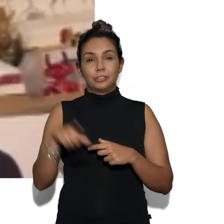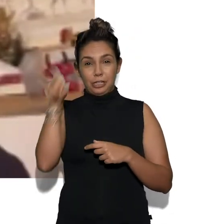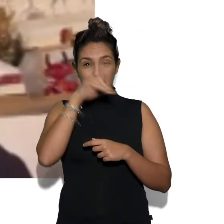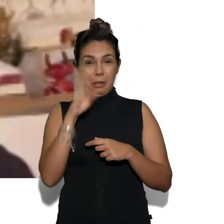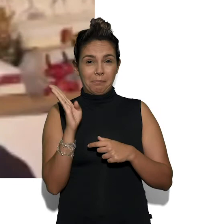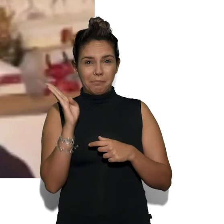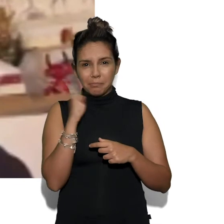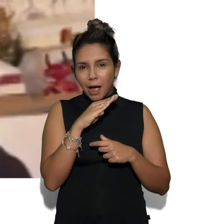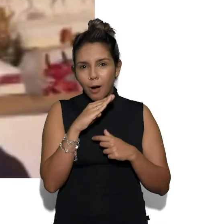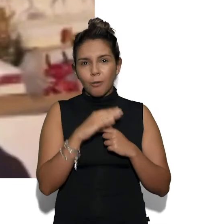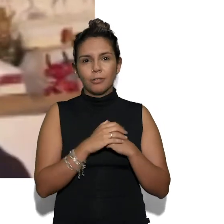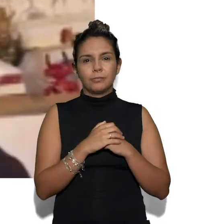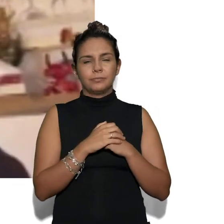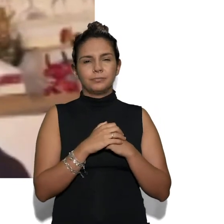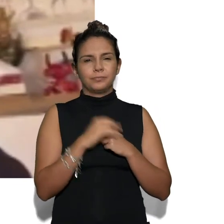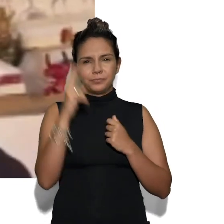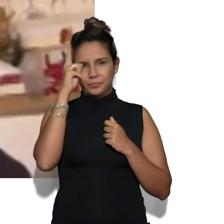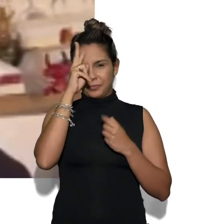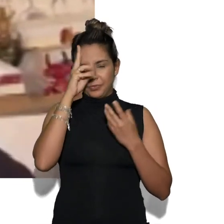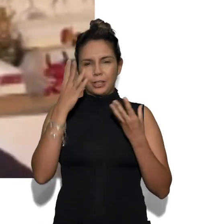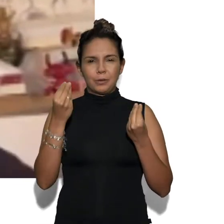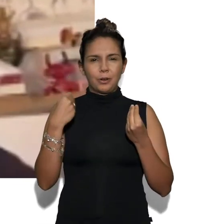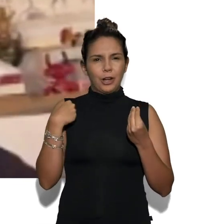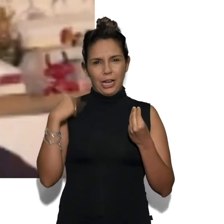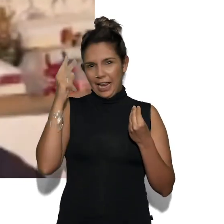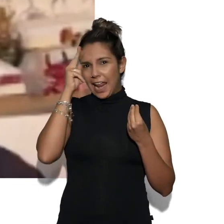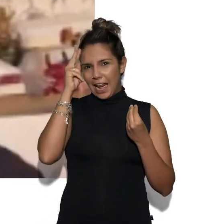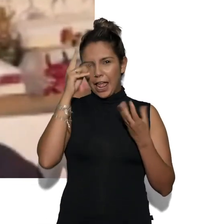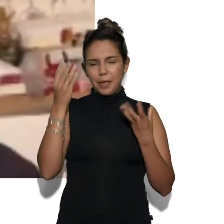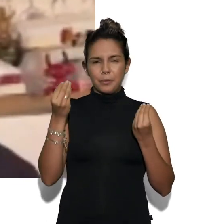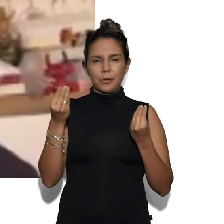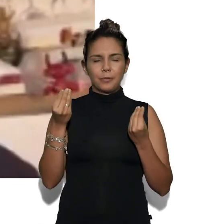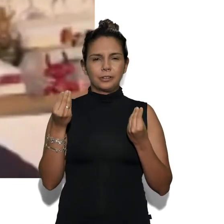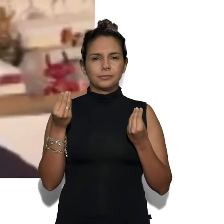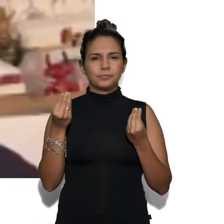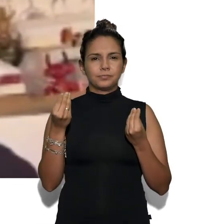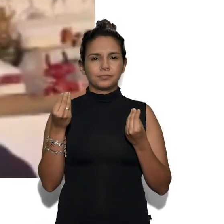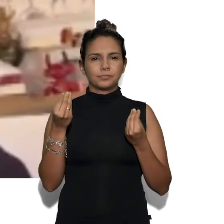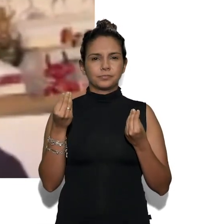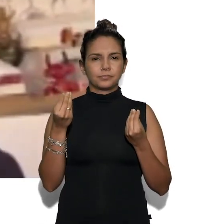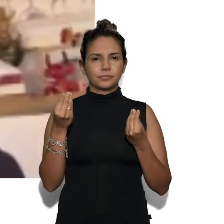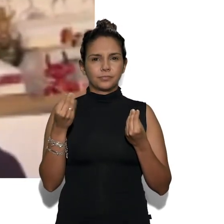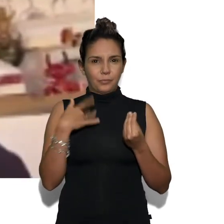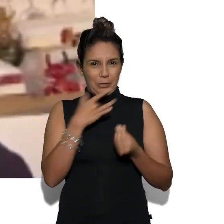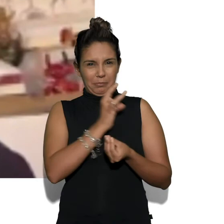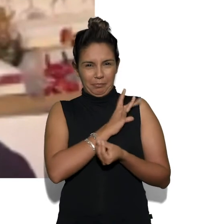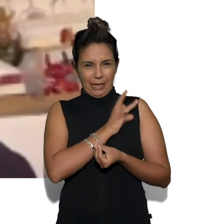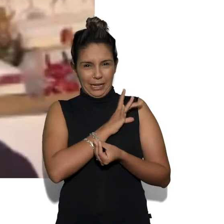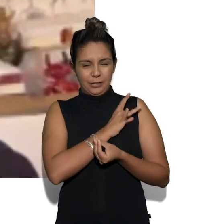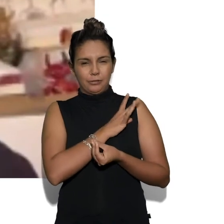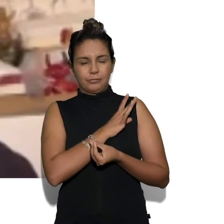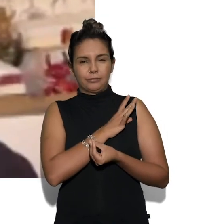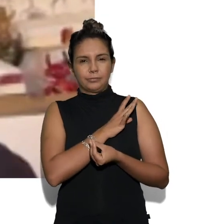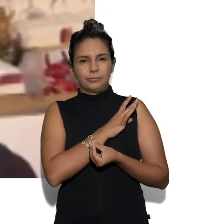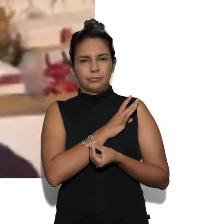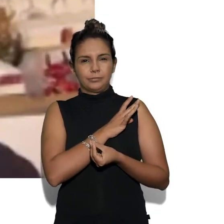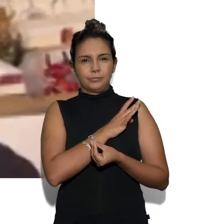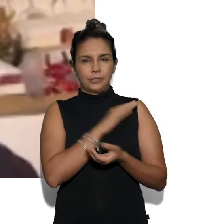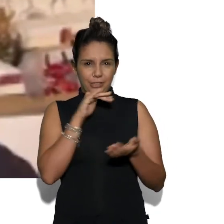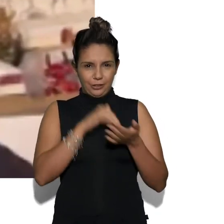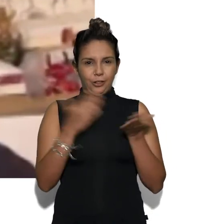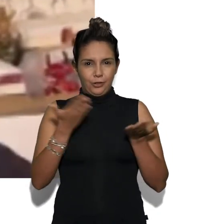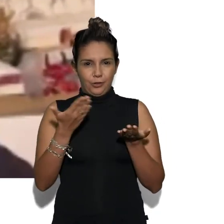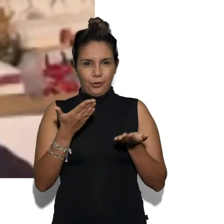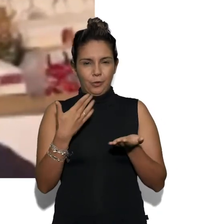crueldade, eu lembro-me muito eu era uma criança muito, como era muito medroso, e eu até